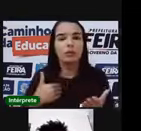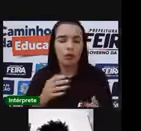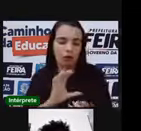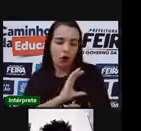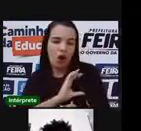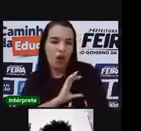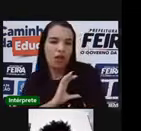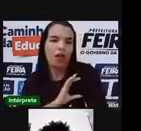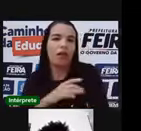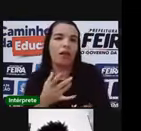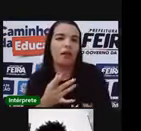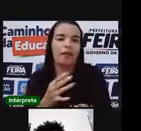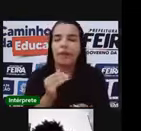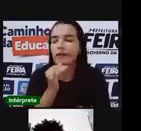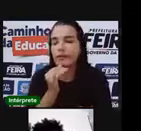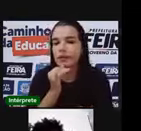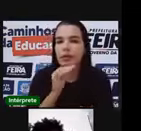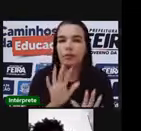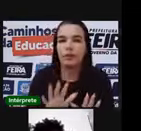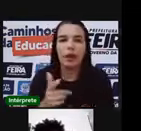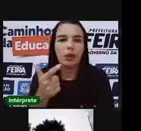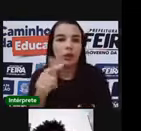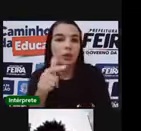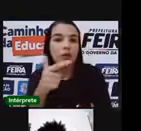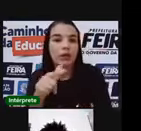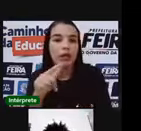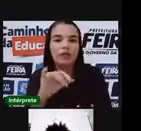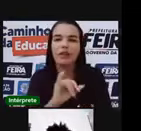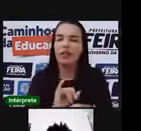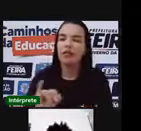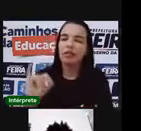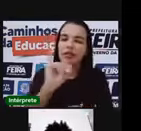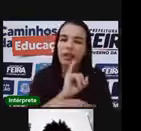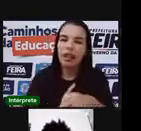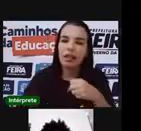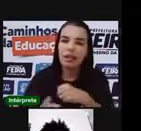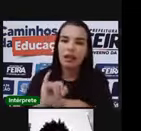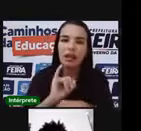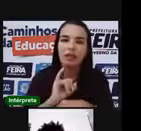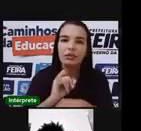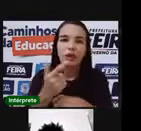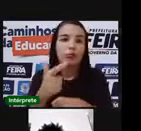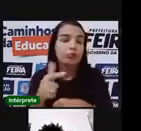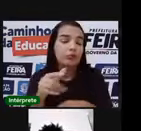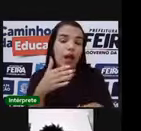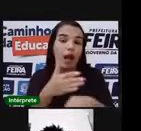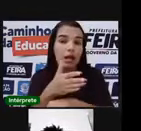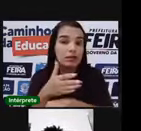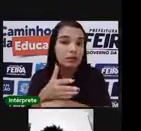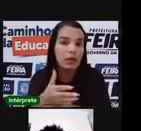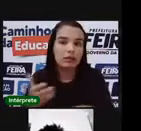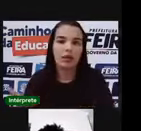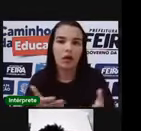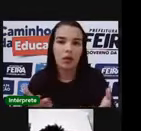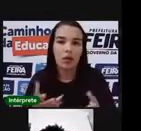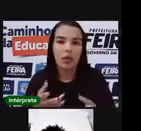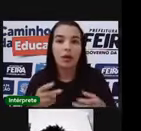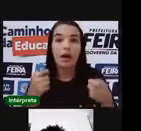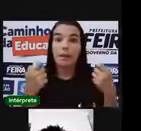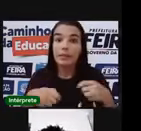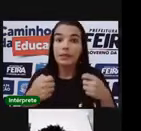coleguinha, porventura, não é? Não teve aí a internet, não teve acesso a isso. Olha aí a